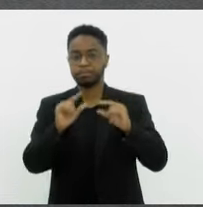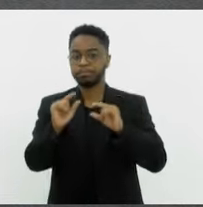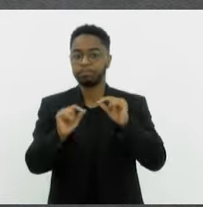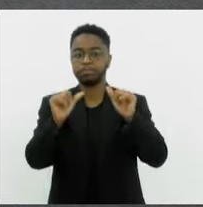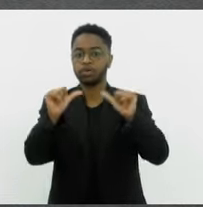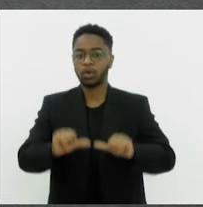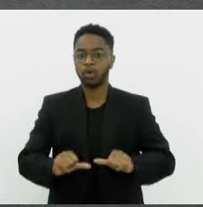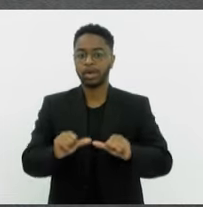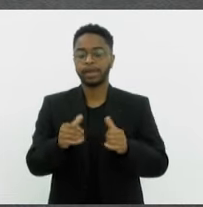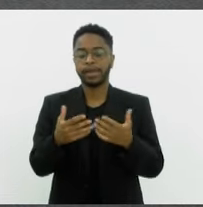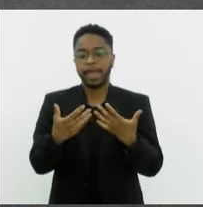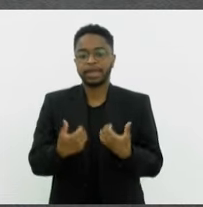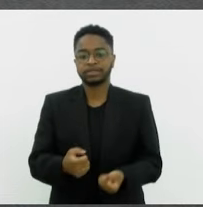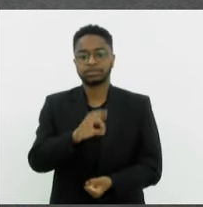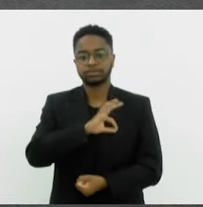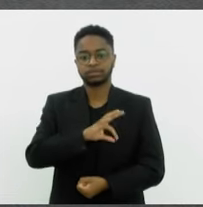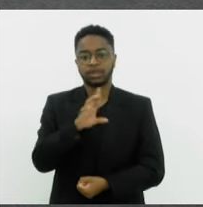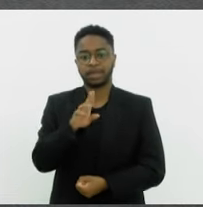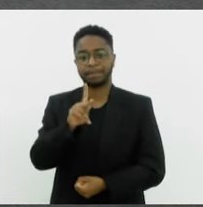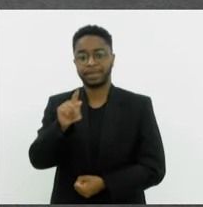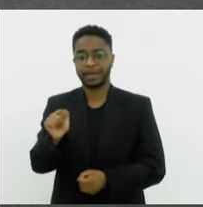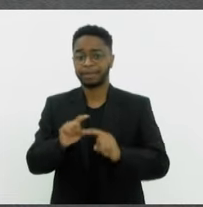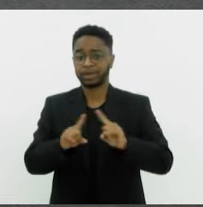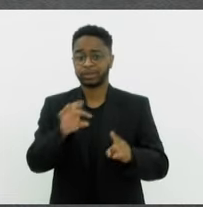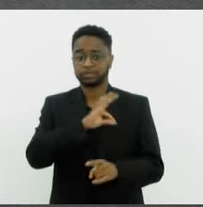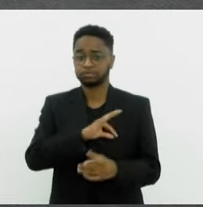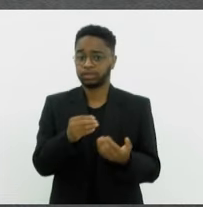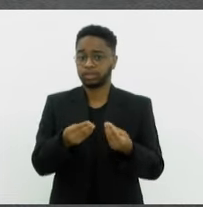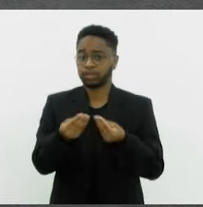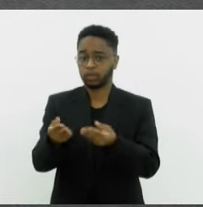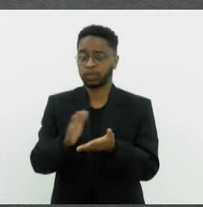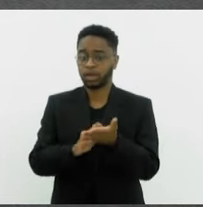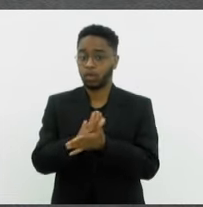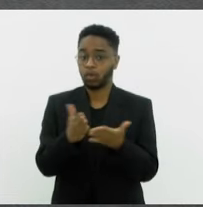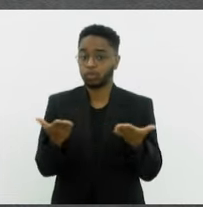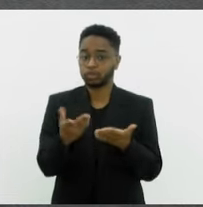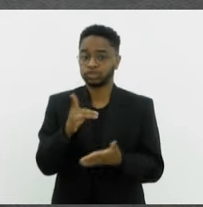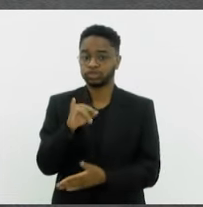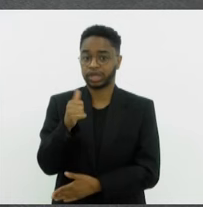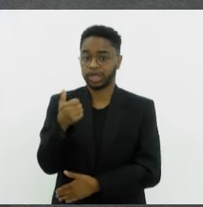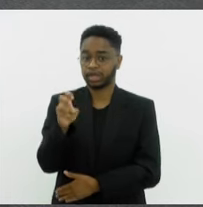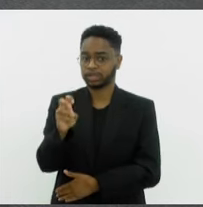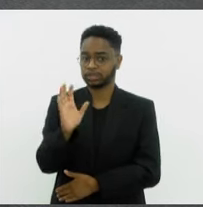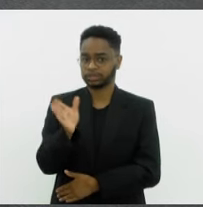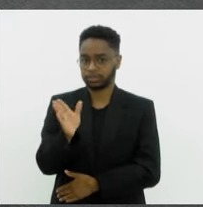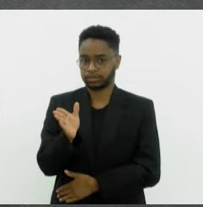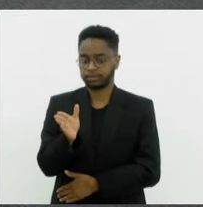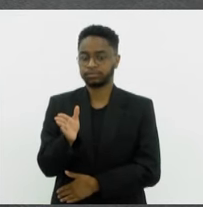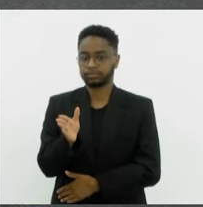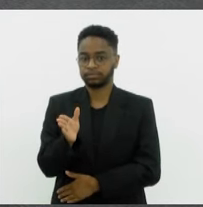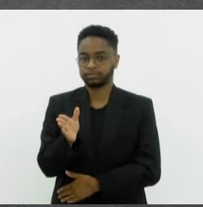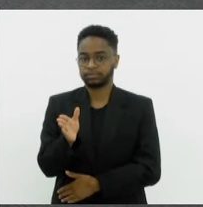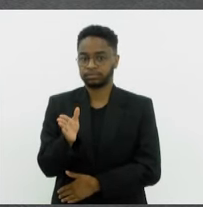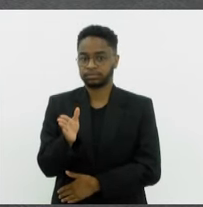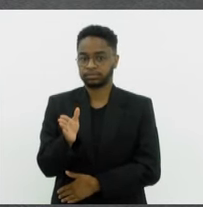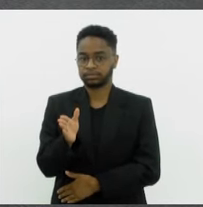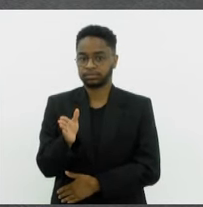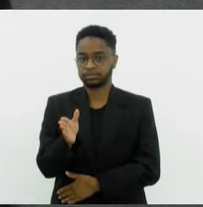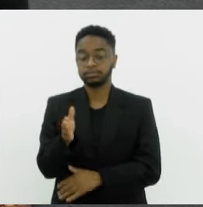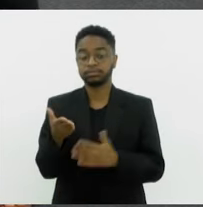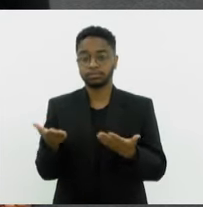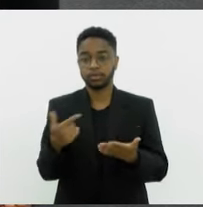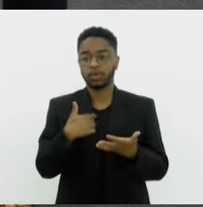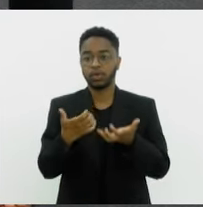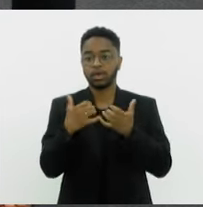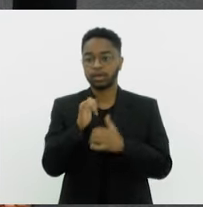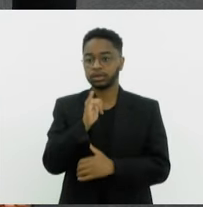melhor, infelizmente, que nem receber estão recebendo. Hoje é dia 15, Flávio, meu companheiro defensor da educação. E eu quero dizer,